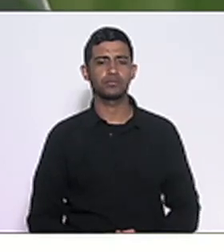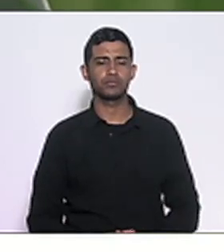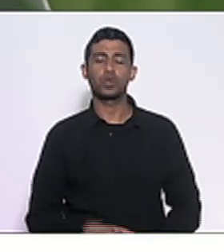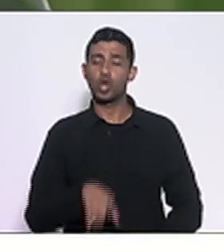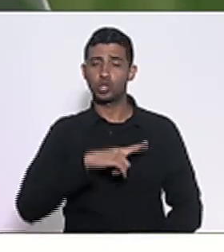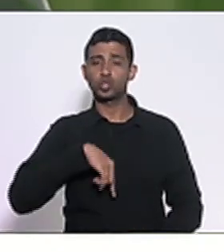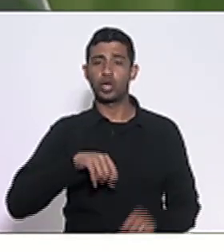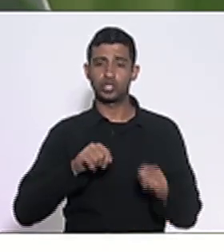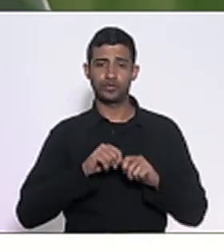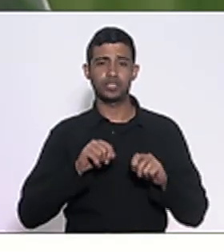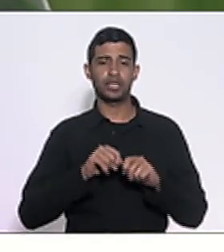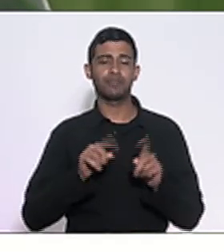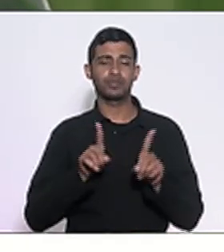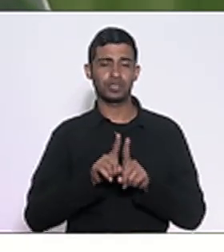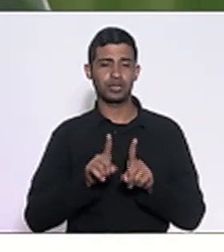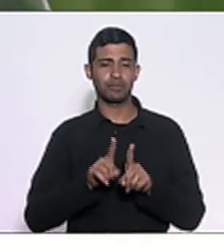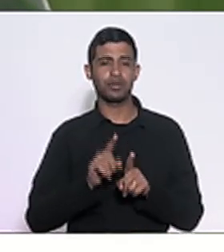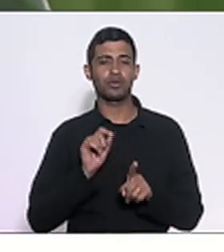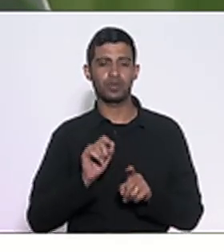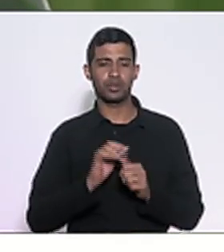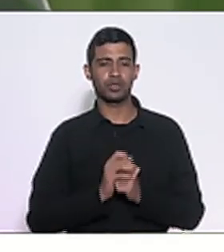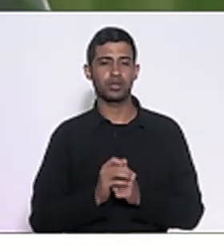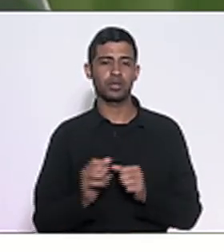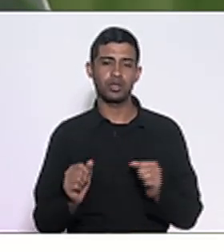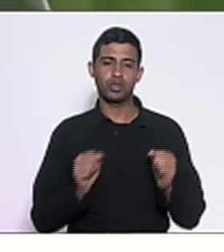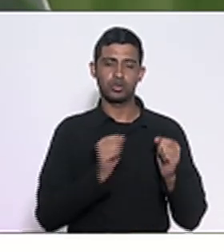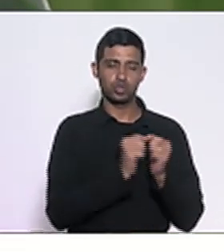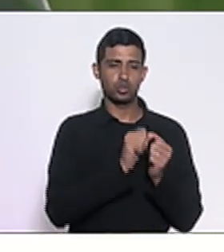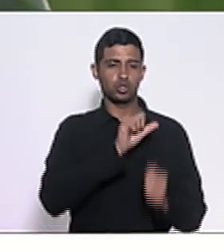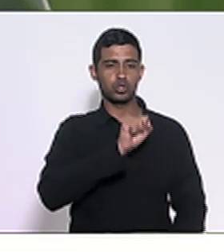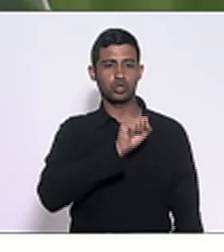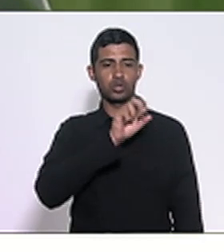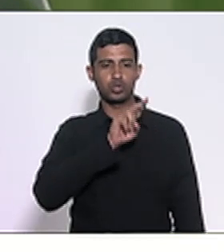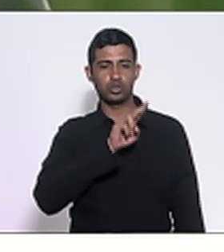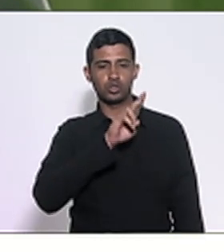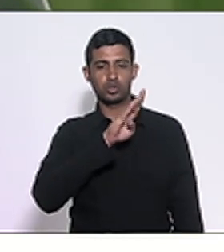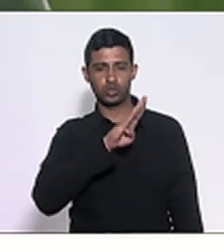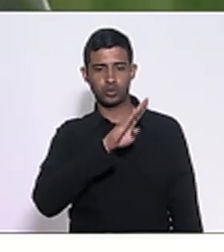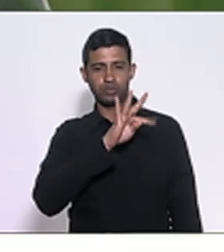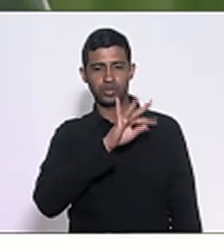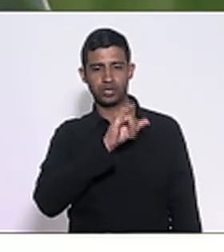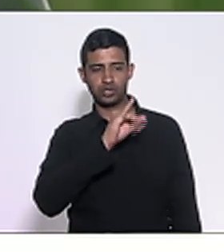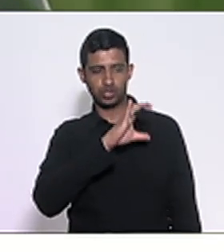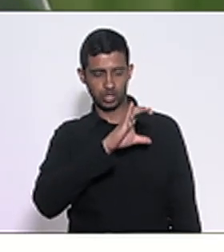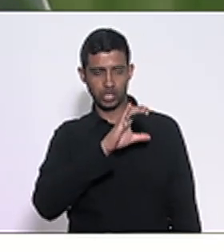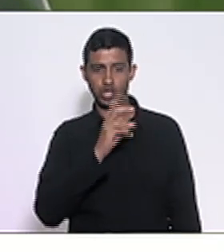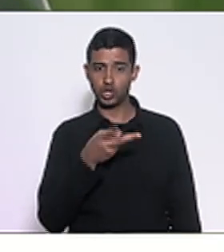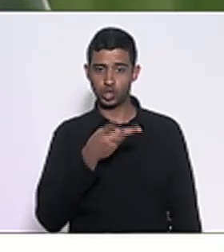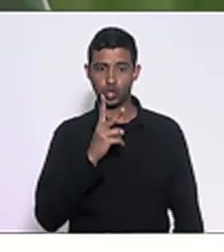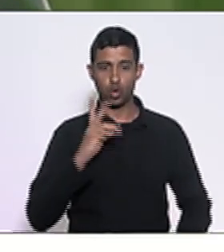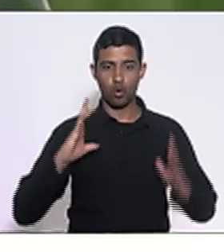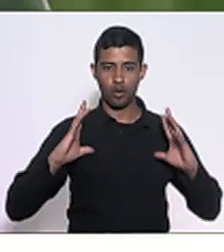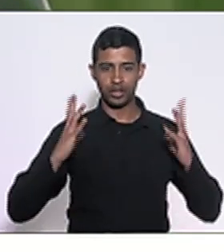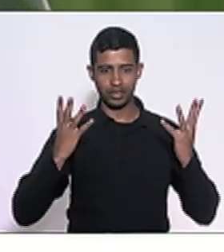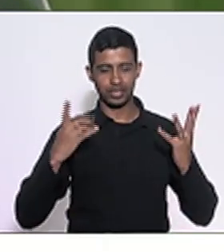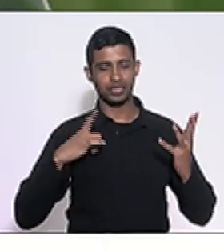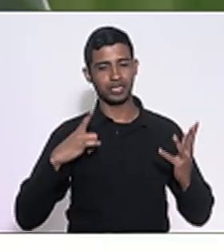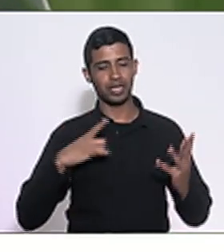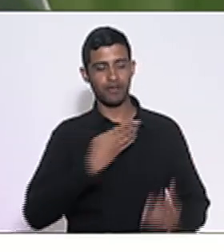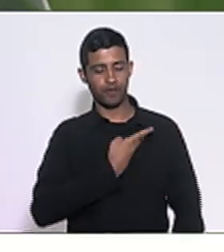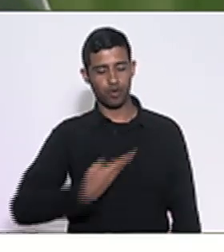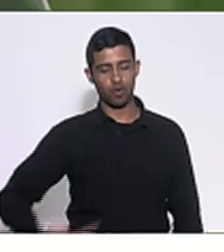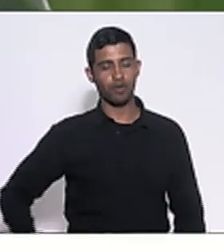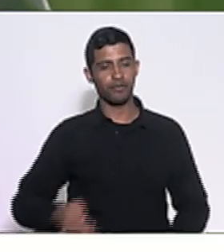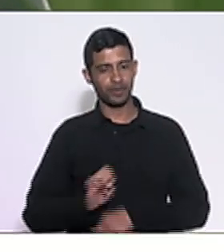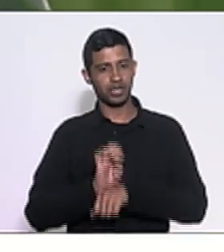Fizemos também, junto com a Subtic, já 2 eventos, né? Houve o evento do governo do Estado,